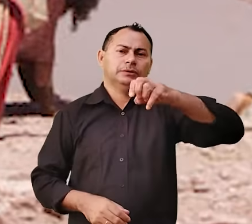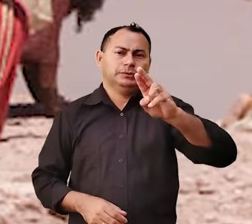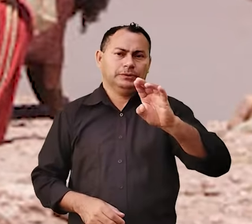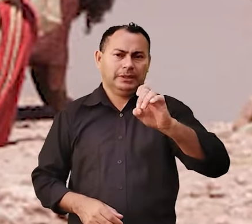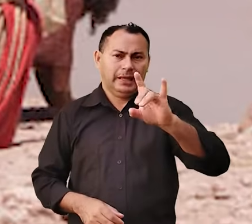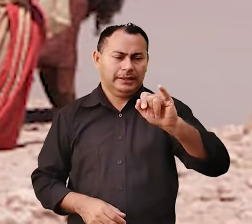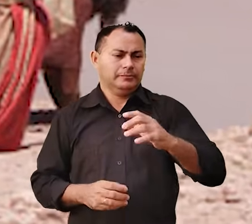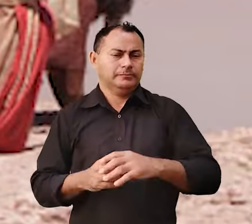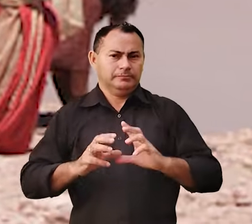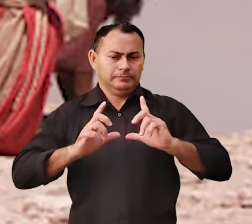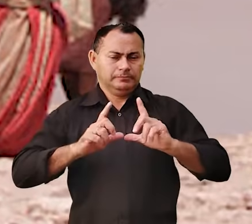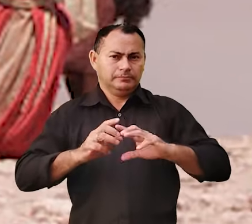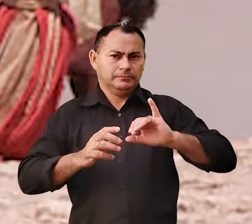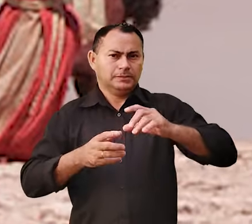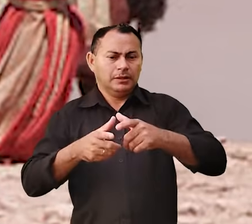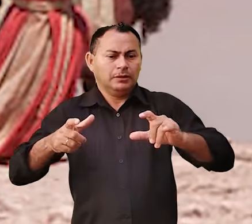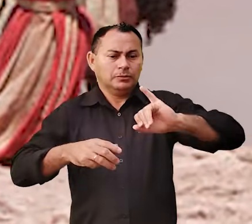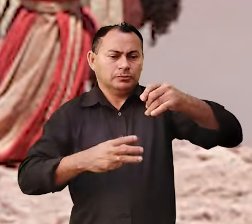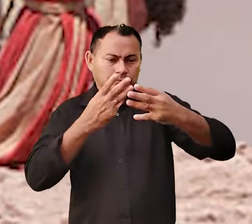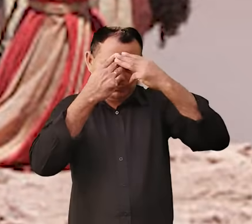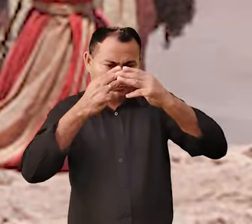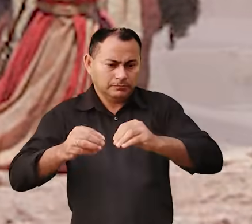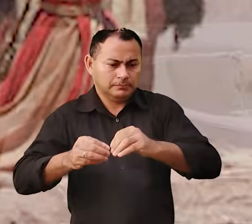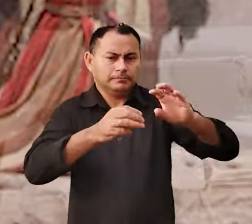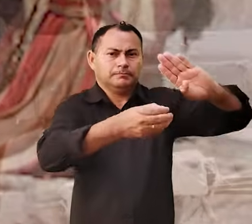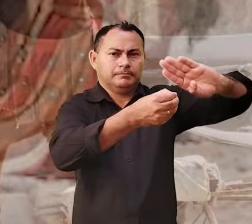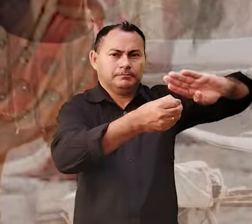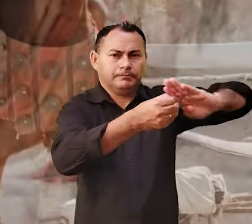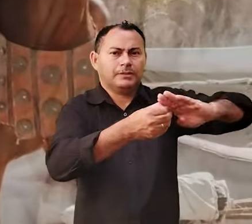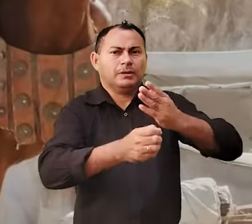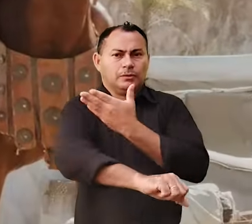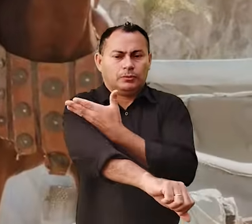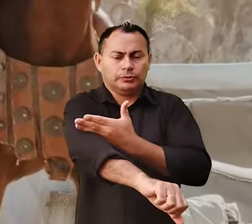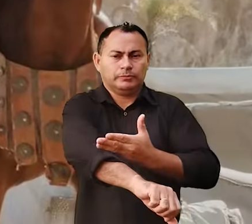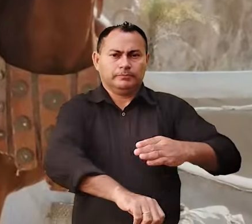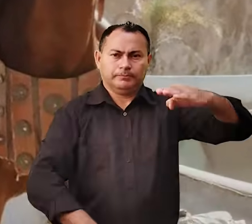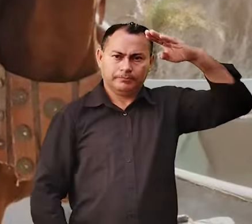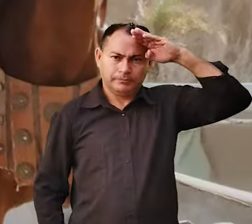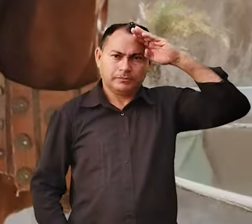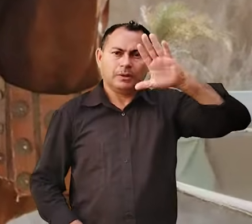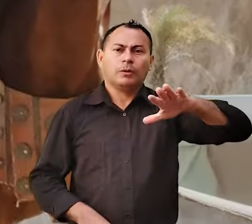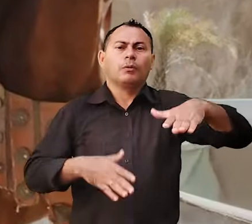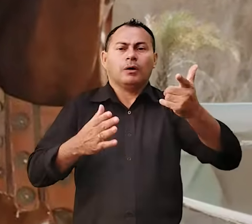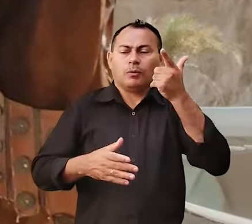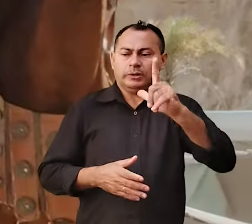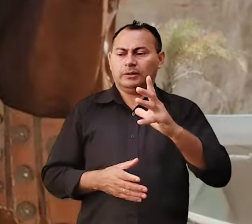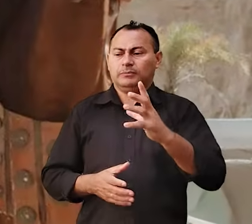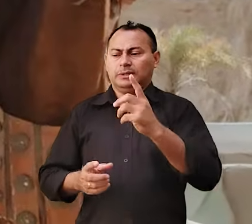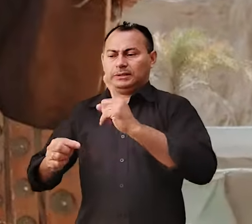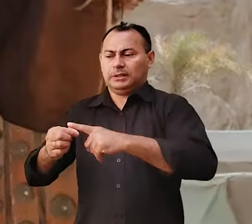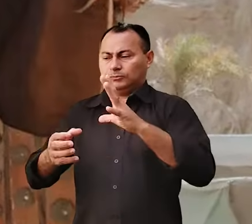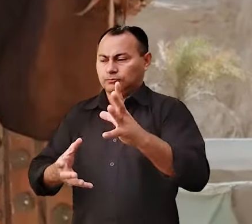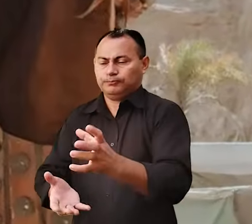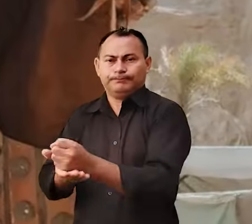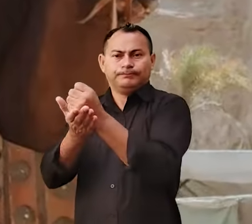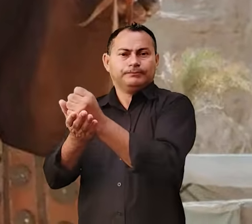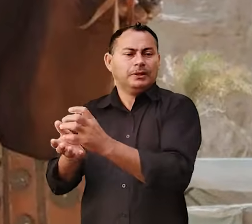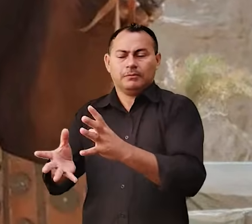maioria do povo de Judá foi deportada para a Babilônia. Esse era o costume do exército quando conquistava uma